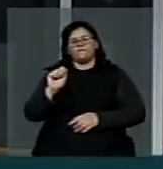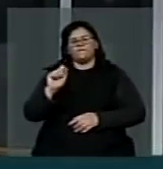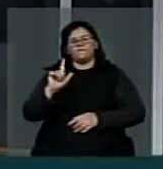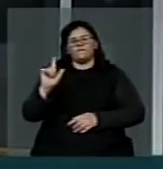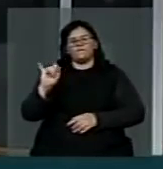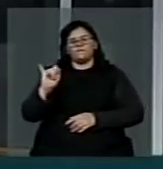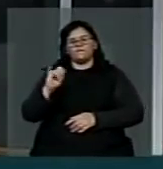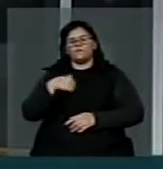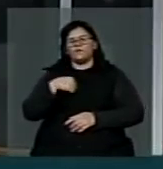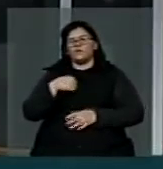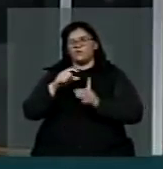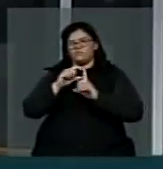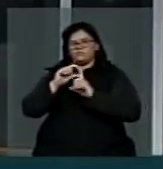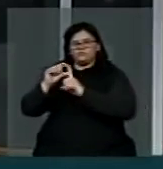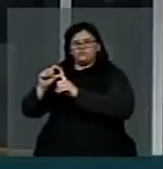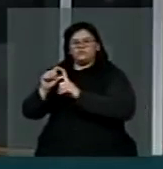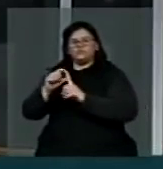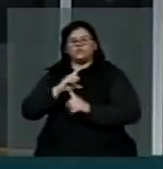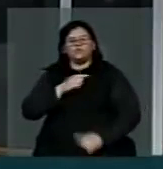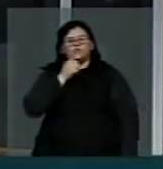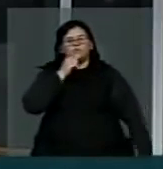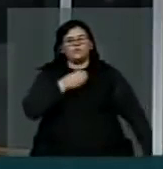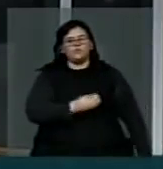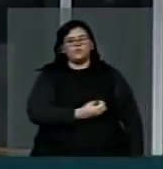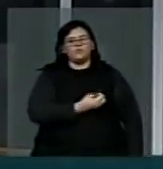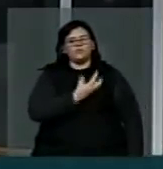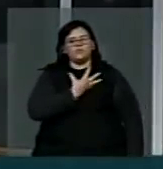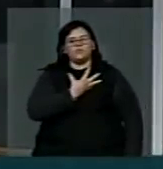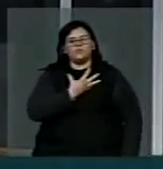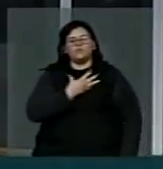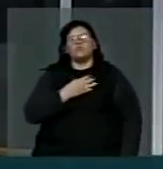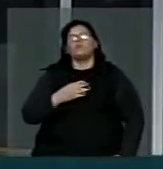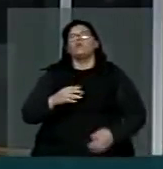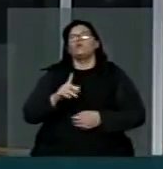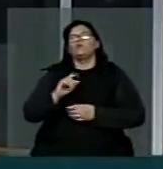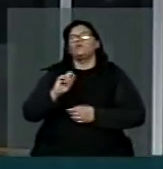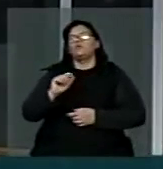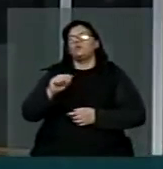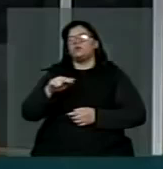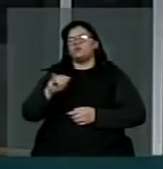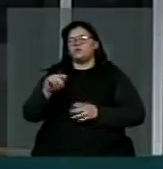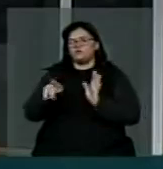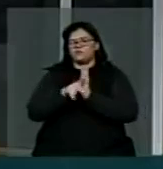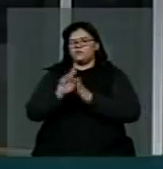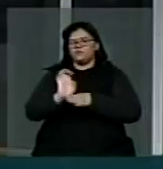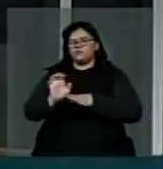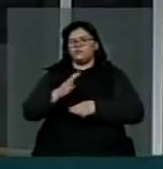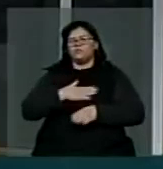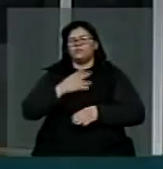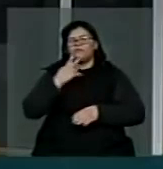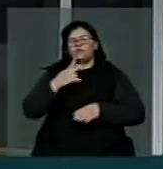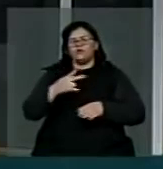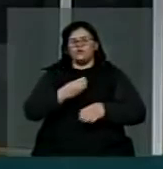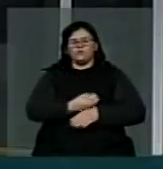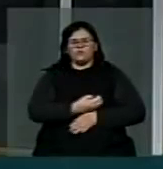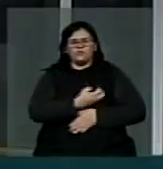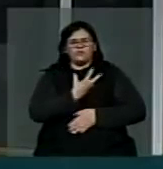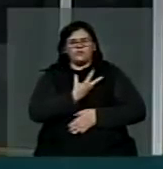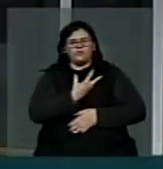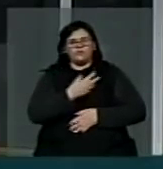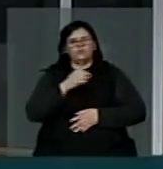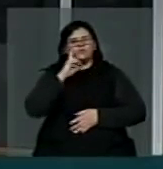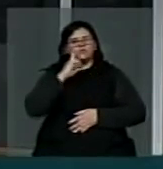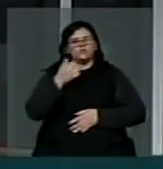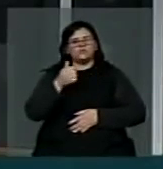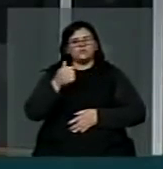importante, citando uma poetisa comunista de meu estado, Lila Ripoll, que dizia, num breve poema sobre o 1º de maio,